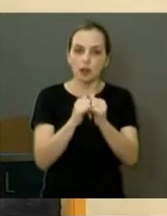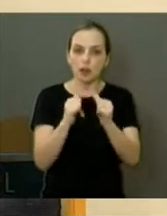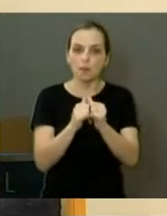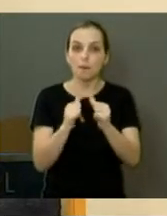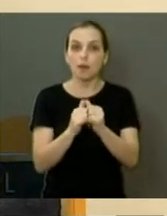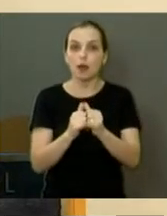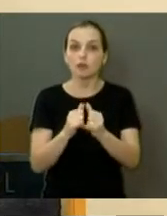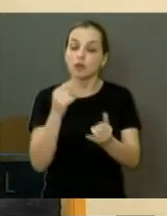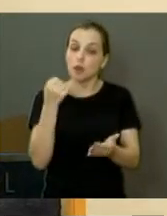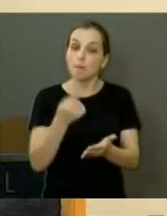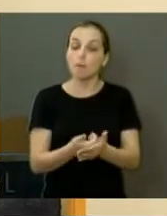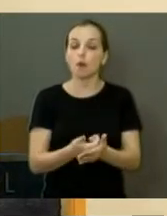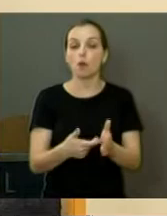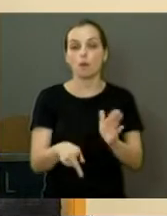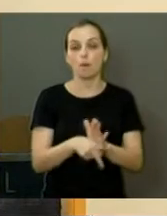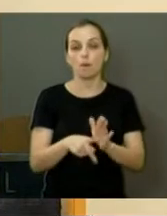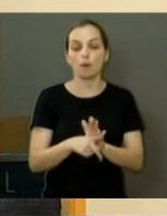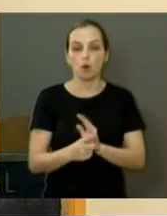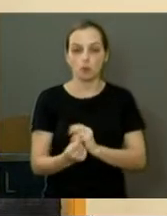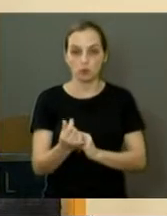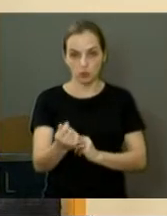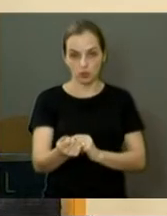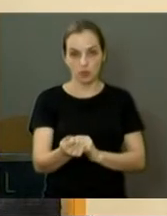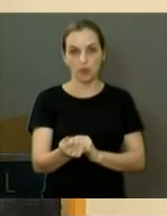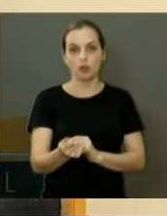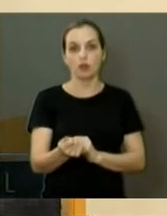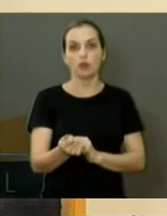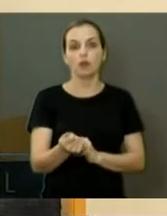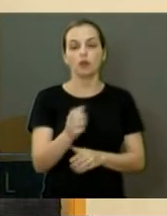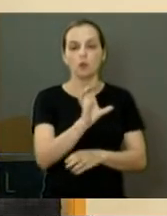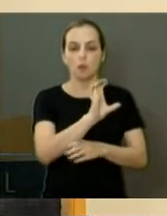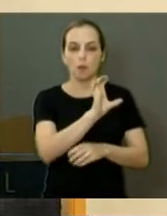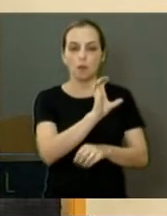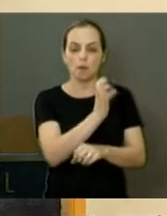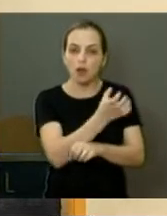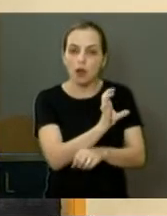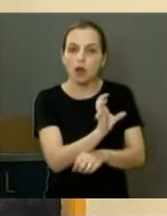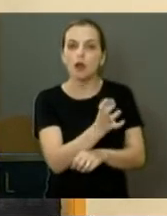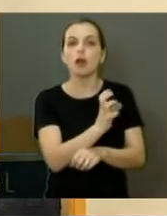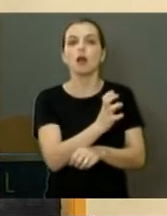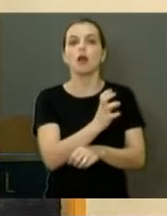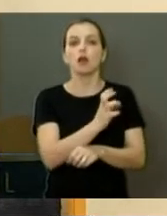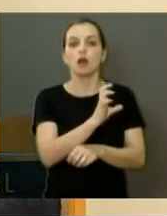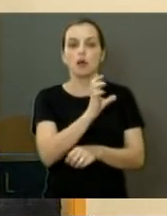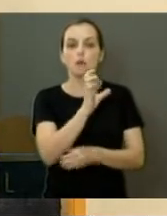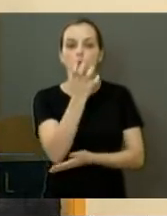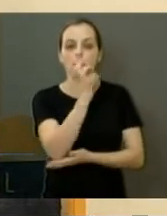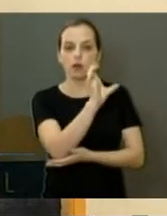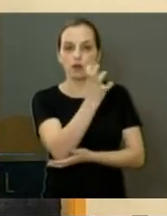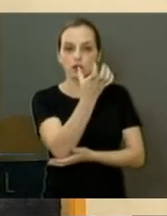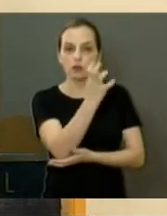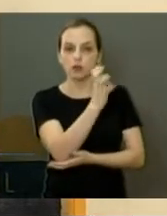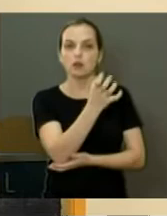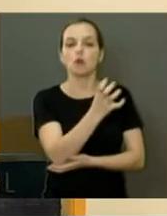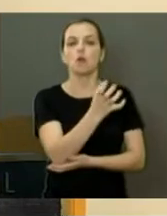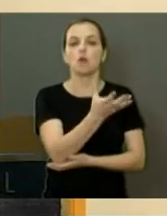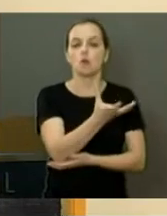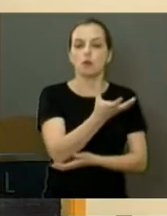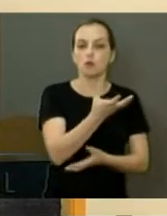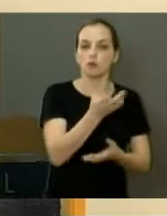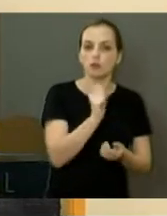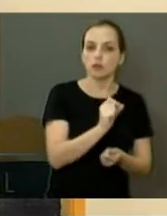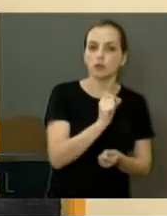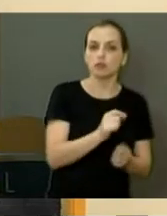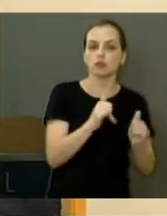deles. Por custo deles, eles querem instalar uma câmara de segurança, uma, duas ou três, enfim, eles querem instalar a câmara, porque eles querem a